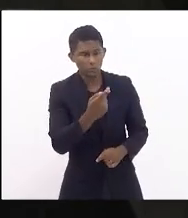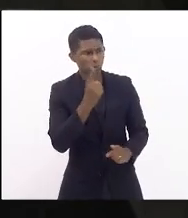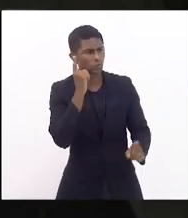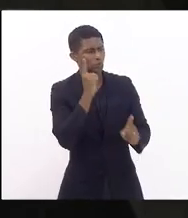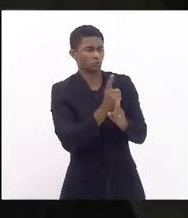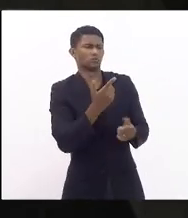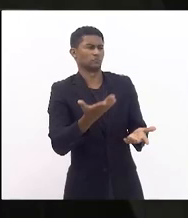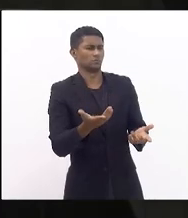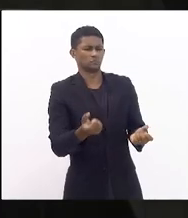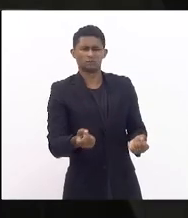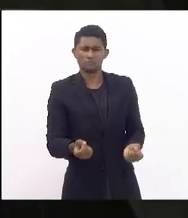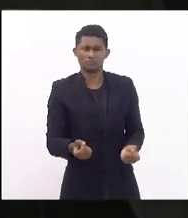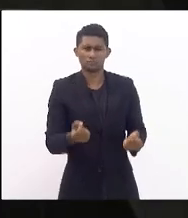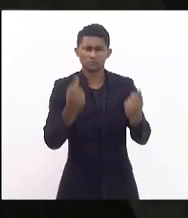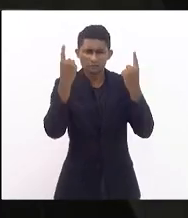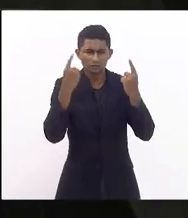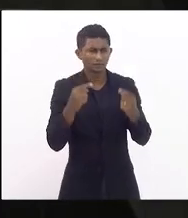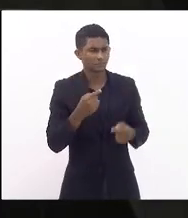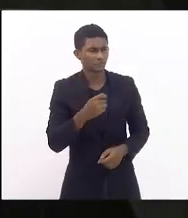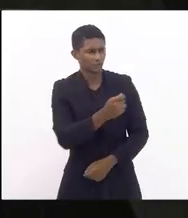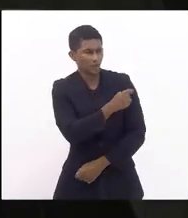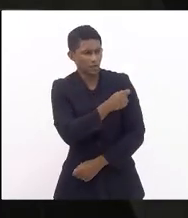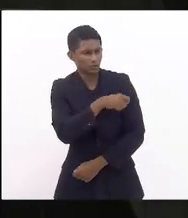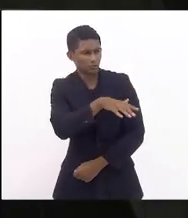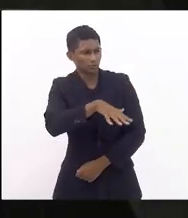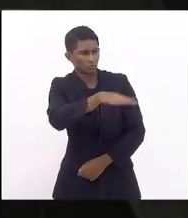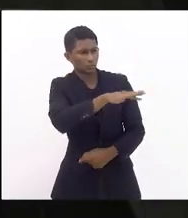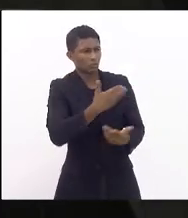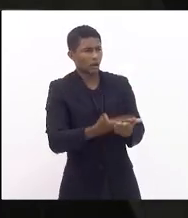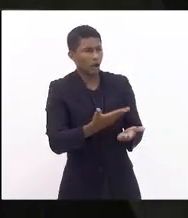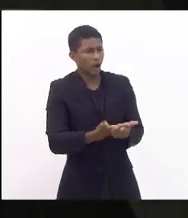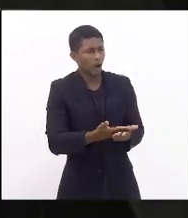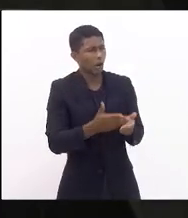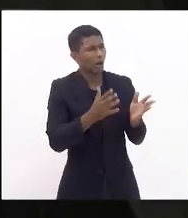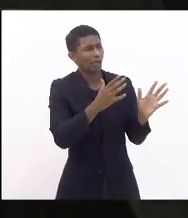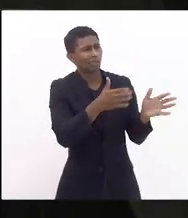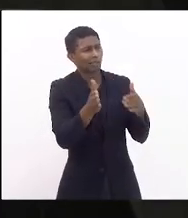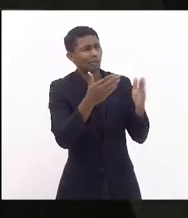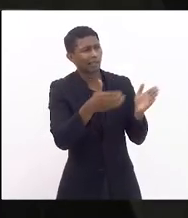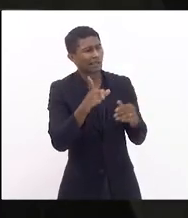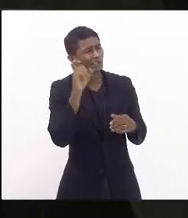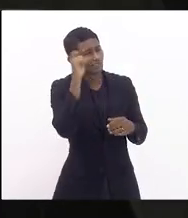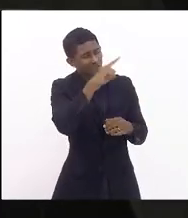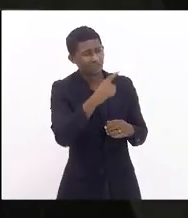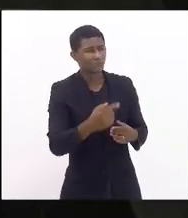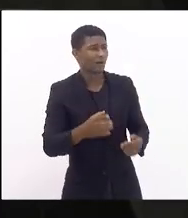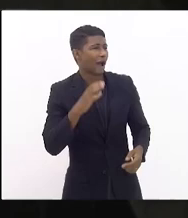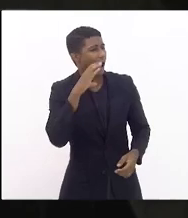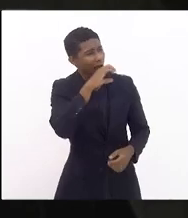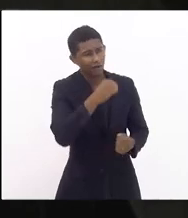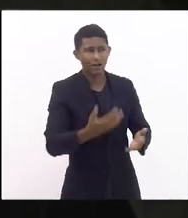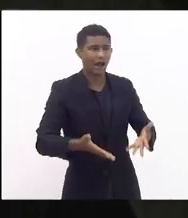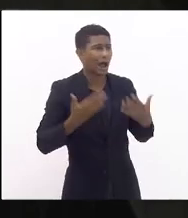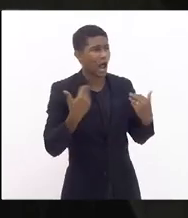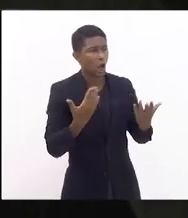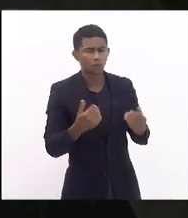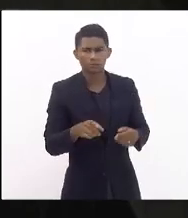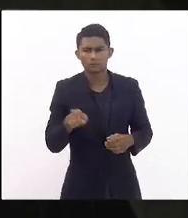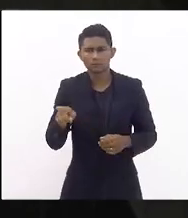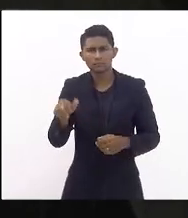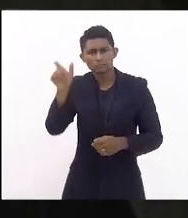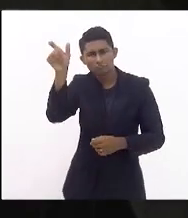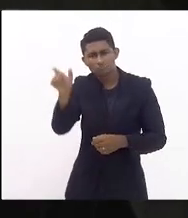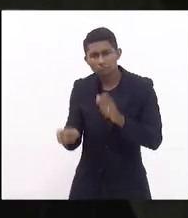nas condições em que os alunos assistem às aulas e que os professores lecionam, e as condições de trabalho